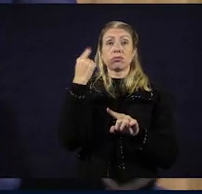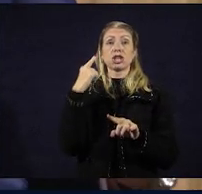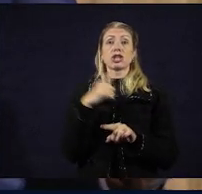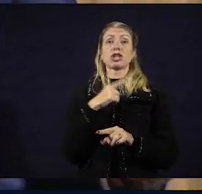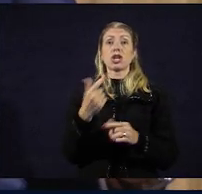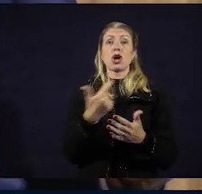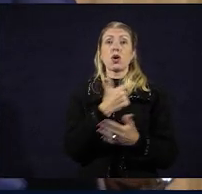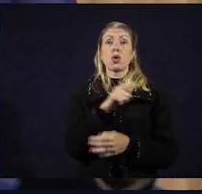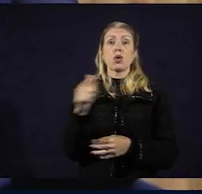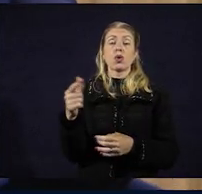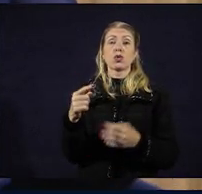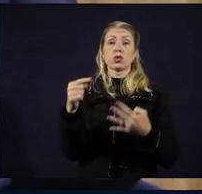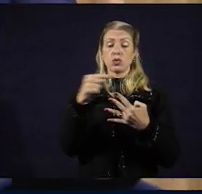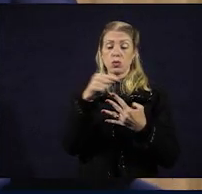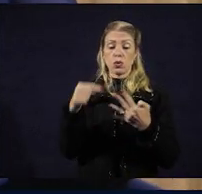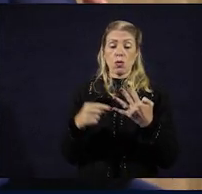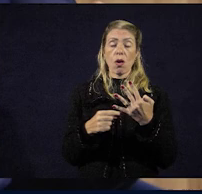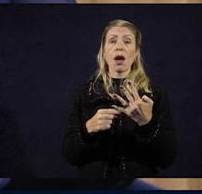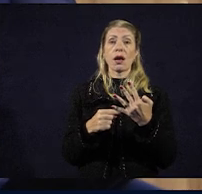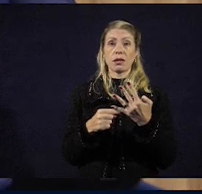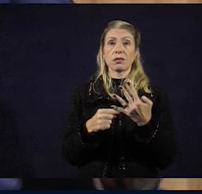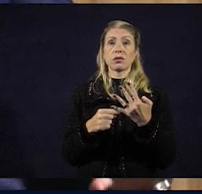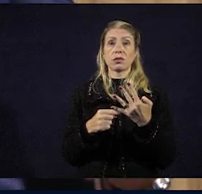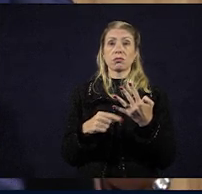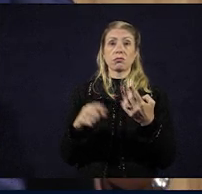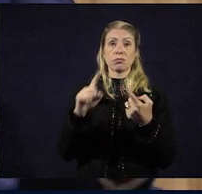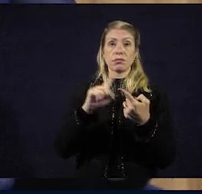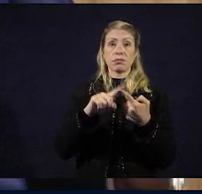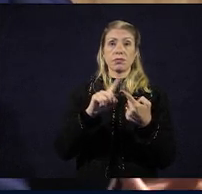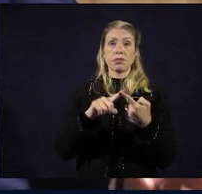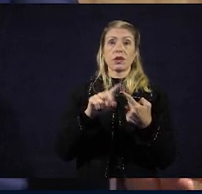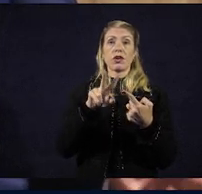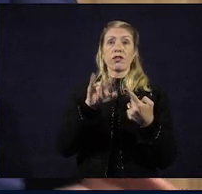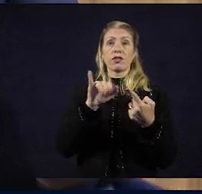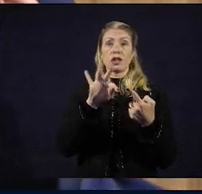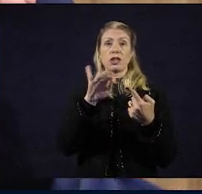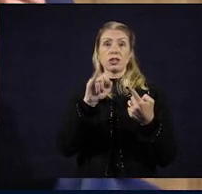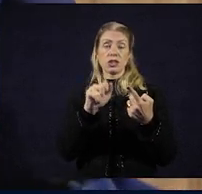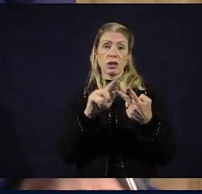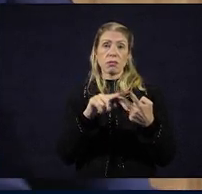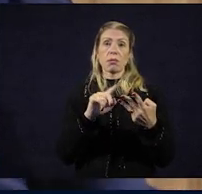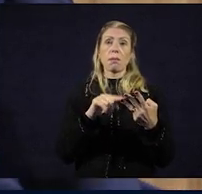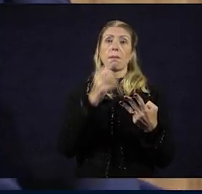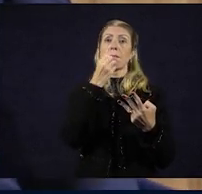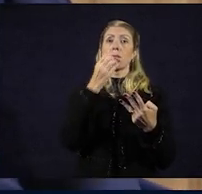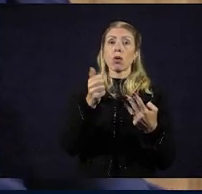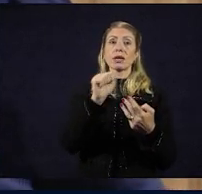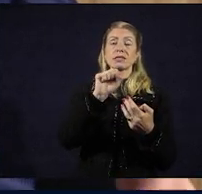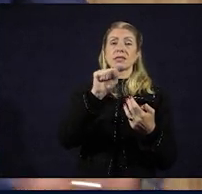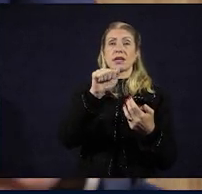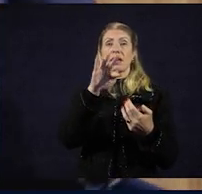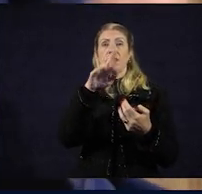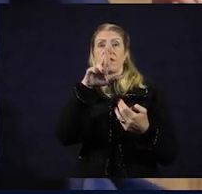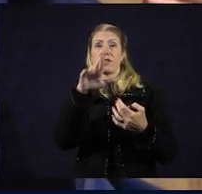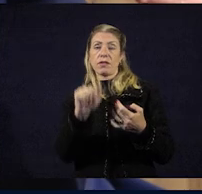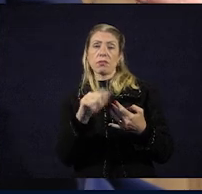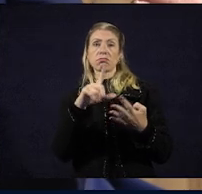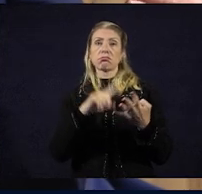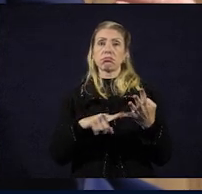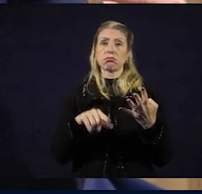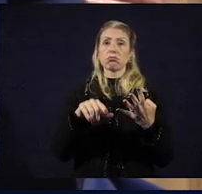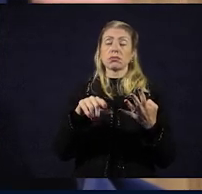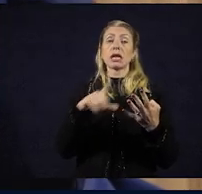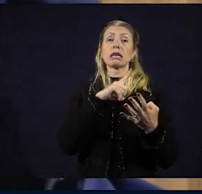quatro players né tinha a gente há três tempos avitia e boa safra né do marido que tavam na mesma época